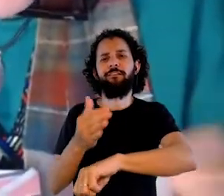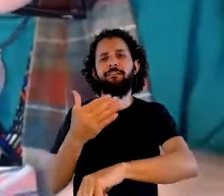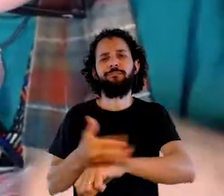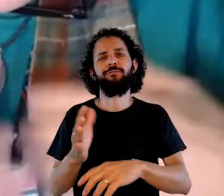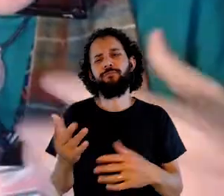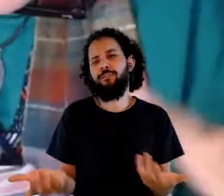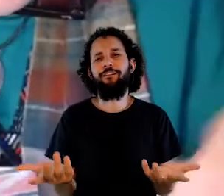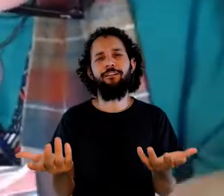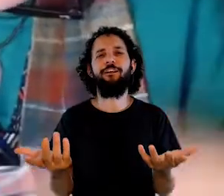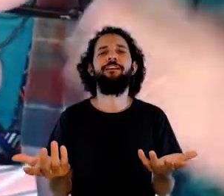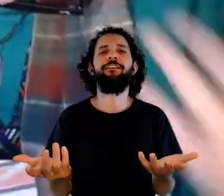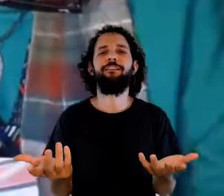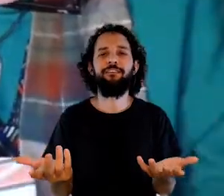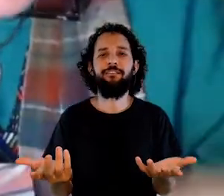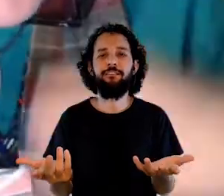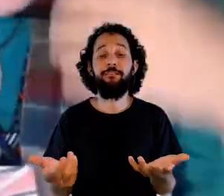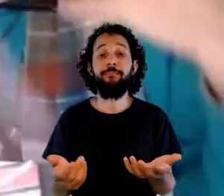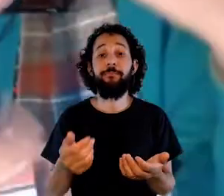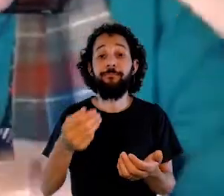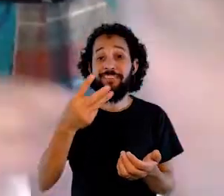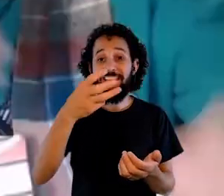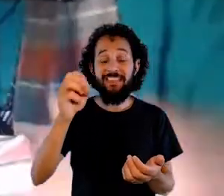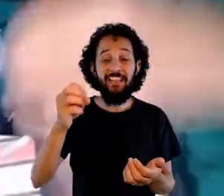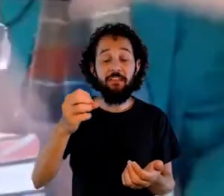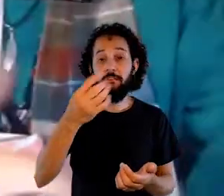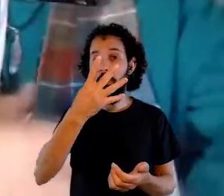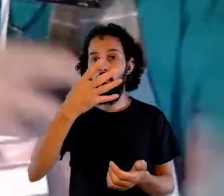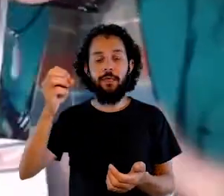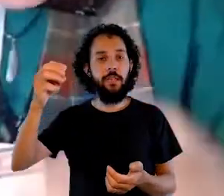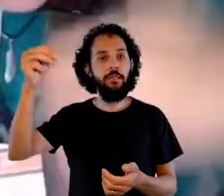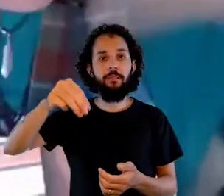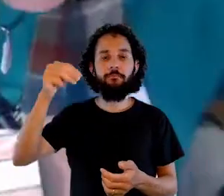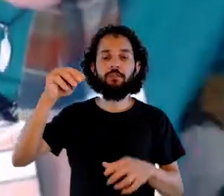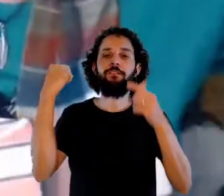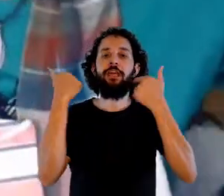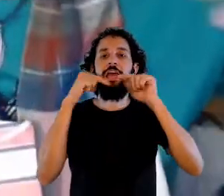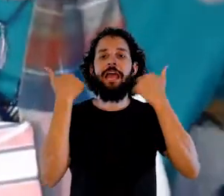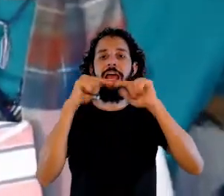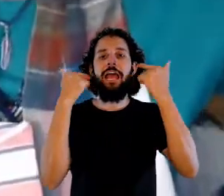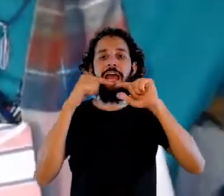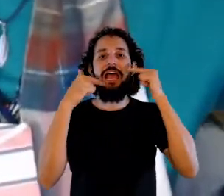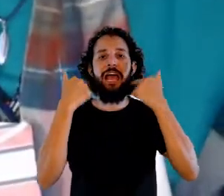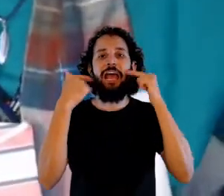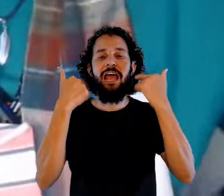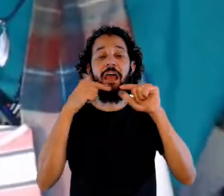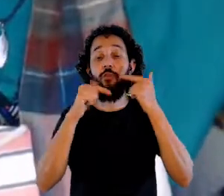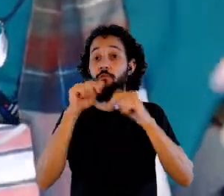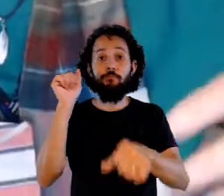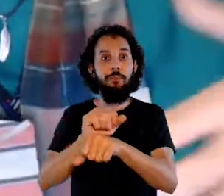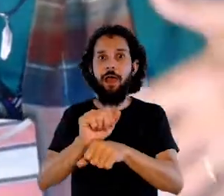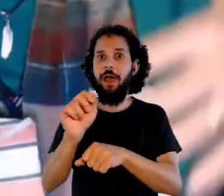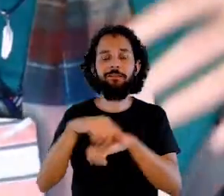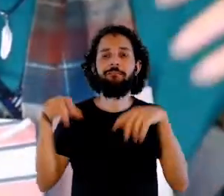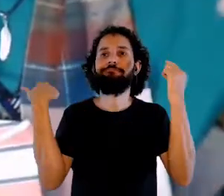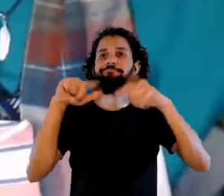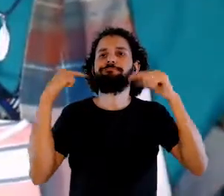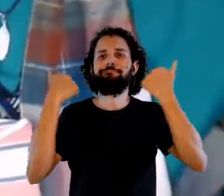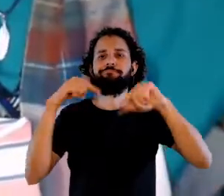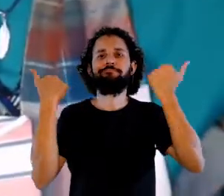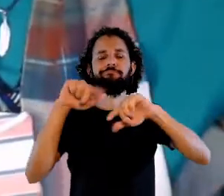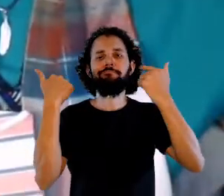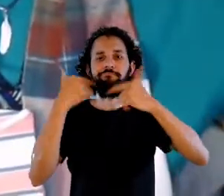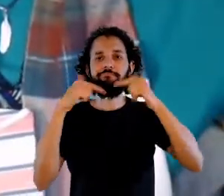30 minutos, 40 minutos, nós estamos ali, um para um começa outro, não para nunca, fica um turbilhão. E isso te deixa com uma